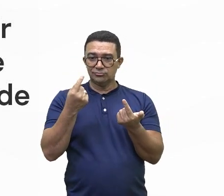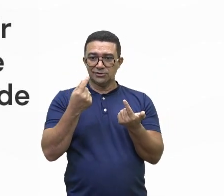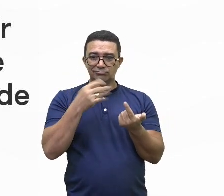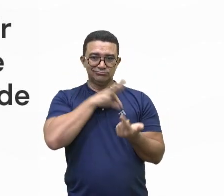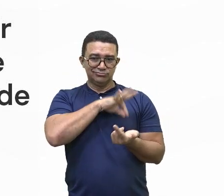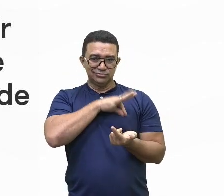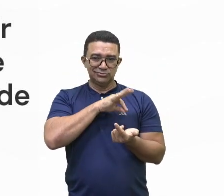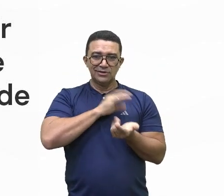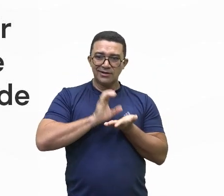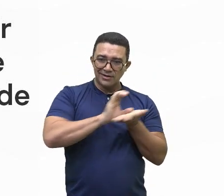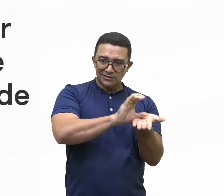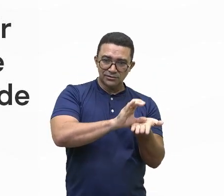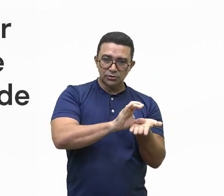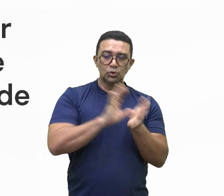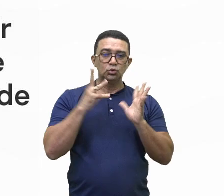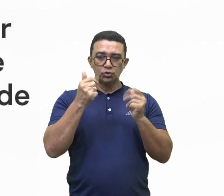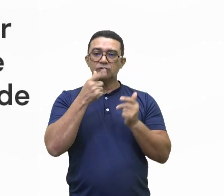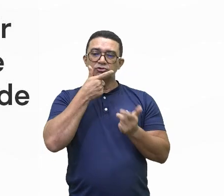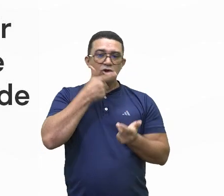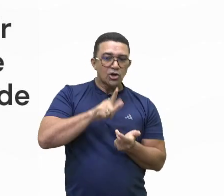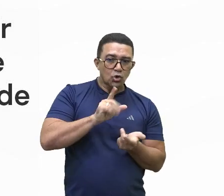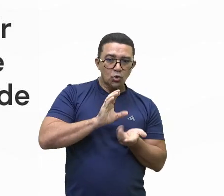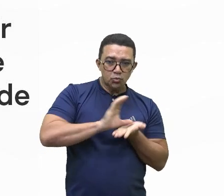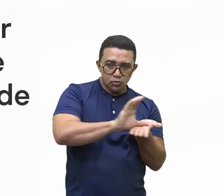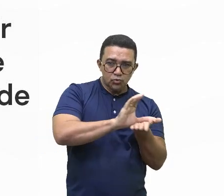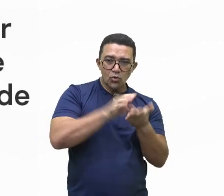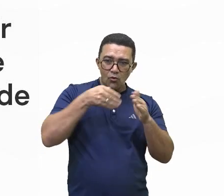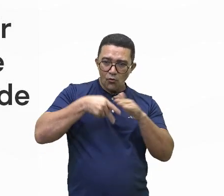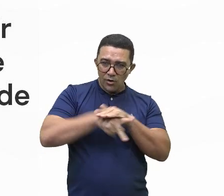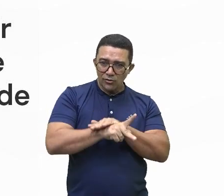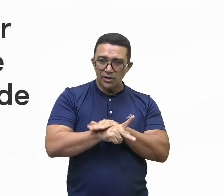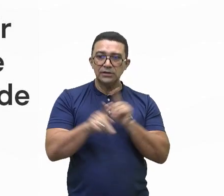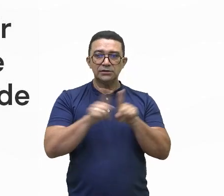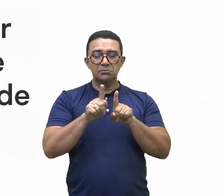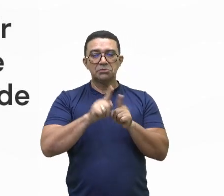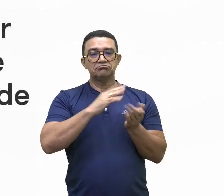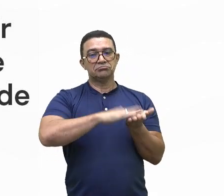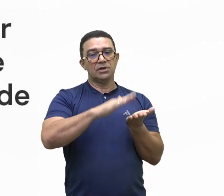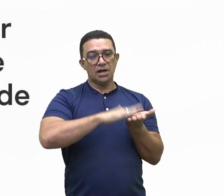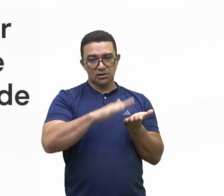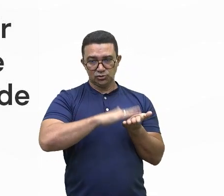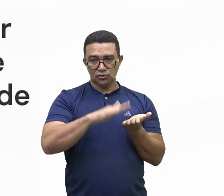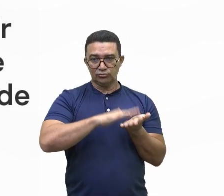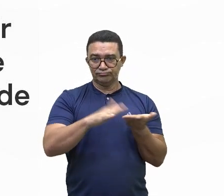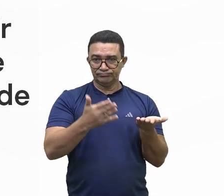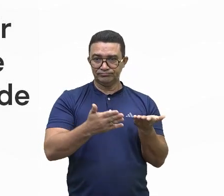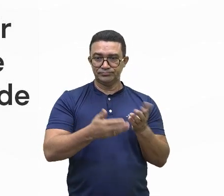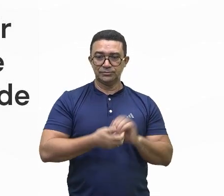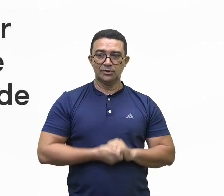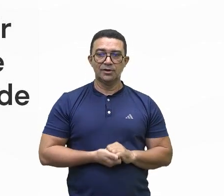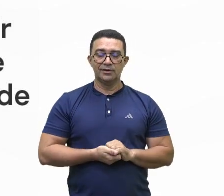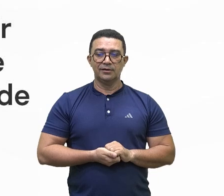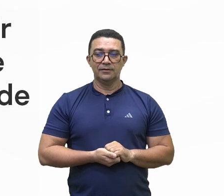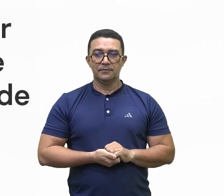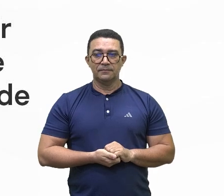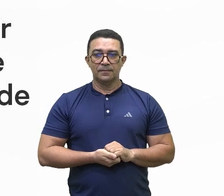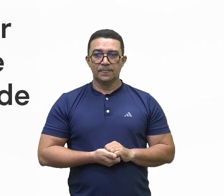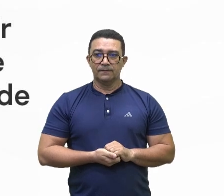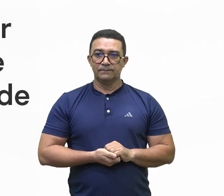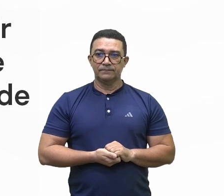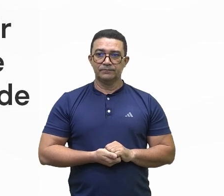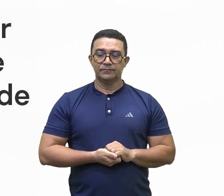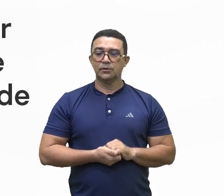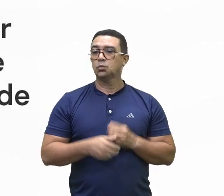que você ganhou e tudo que você gastou. E qual é a ideia? Que as receitas superem as despesas. E o